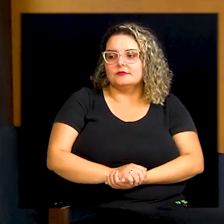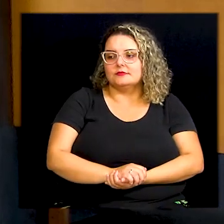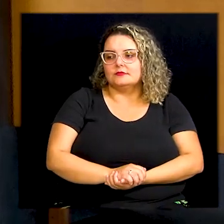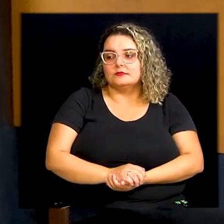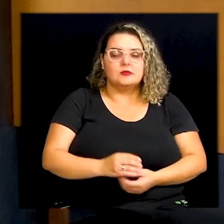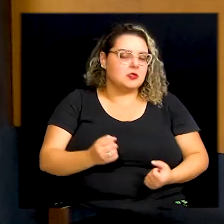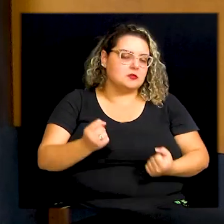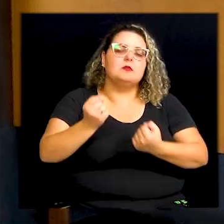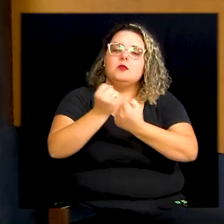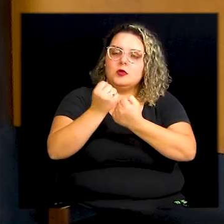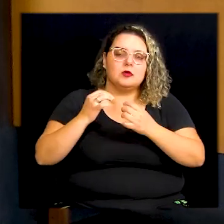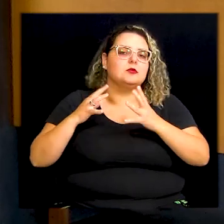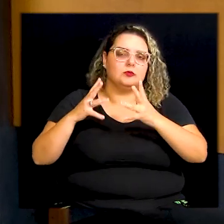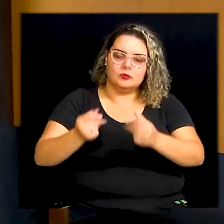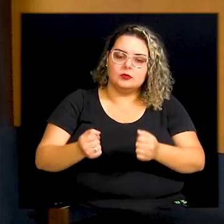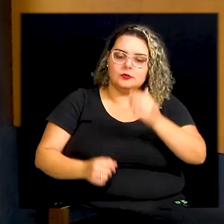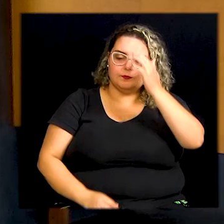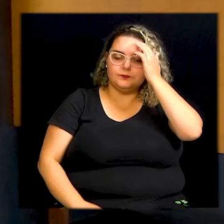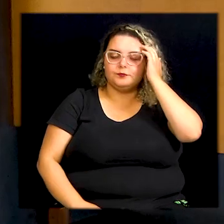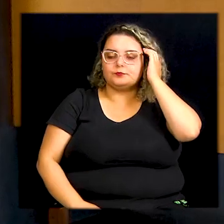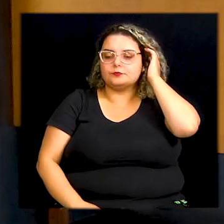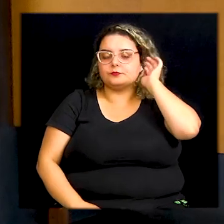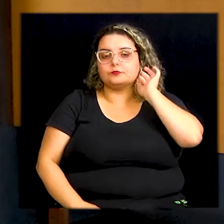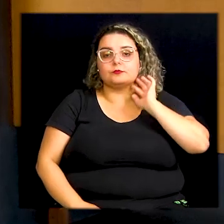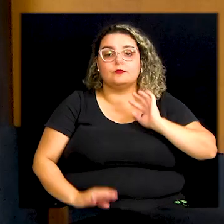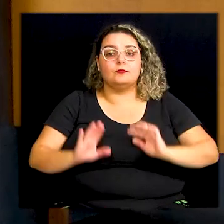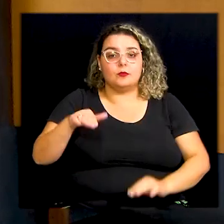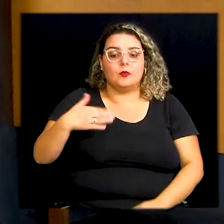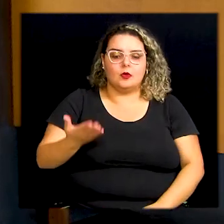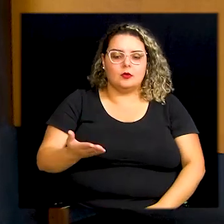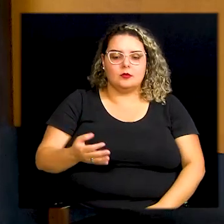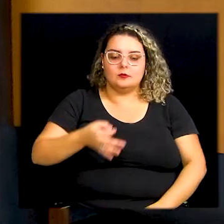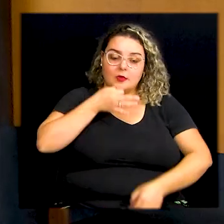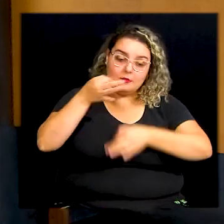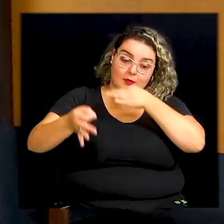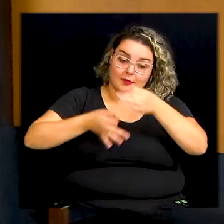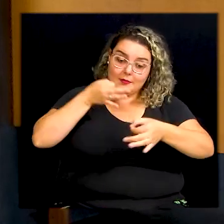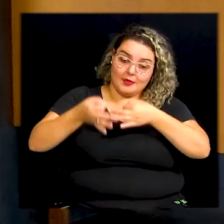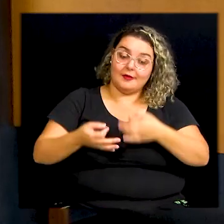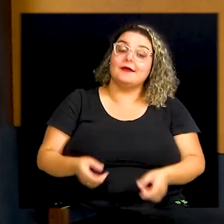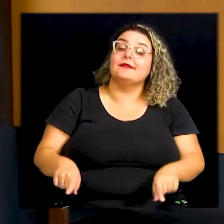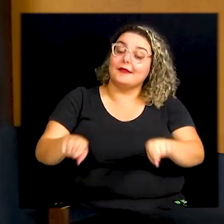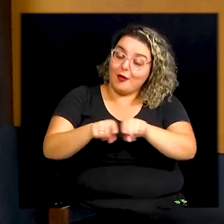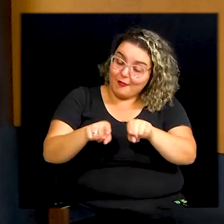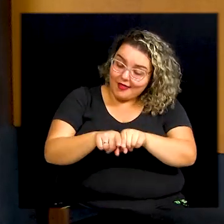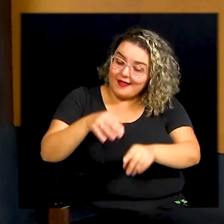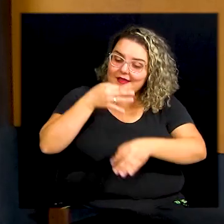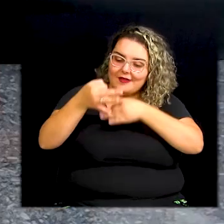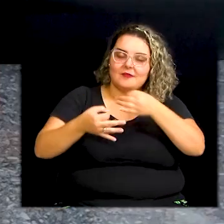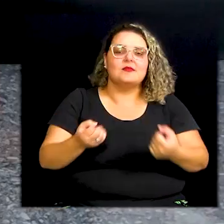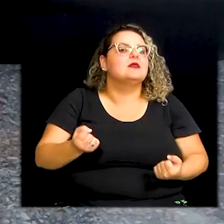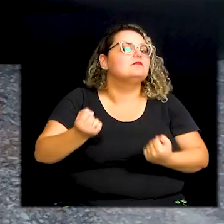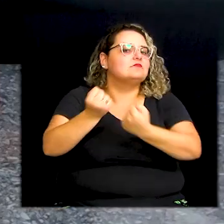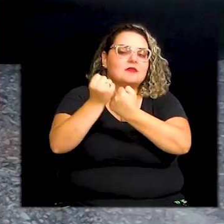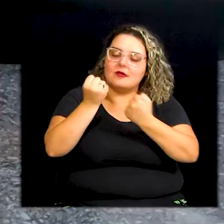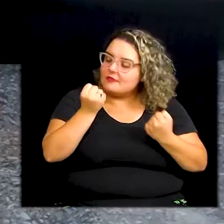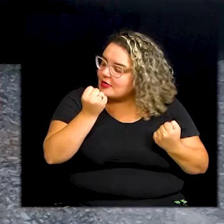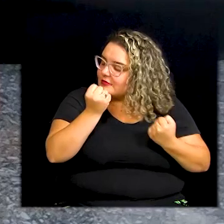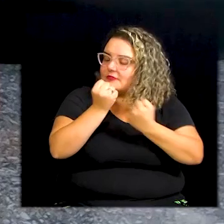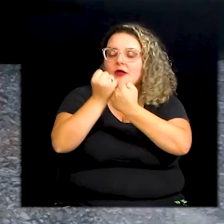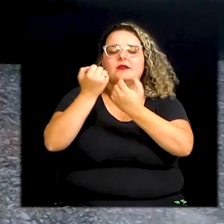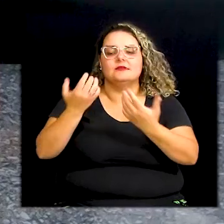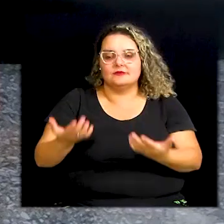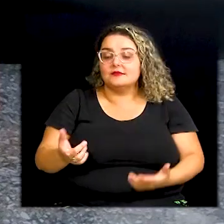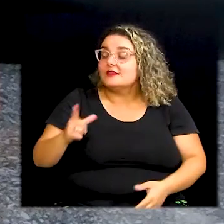eles me apoiaram bastante. Quando eles vão para criticar, eles criticam também, mas eles me apoiam muito, muito